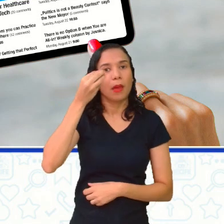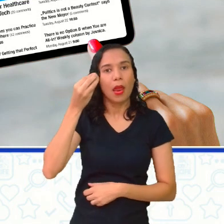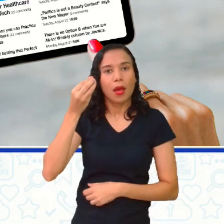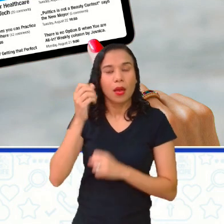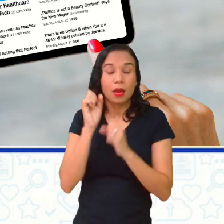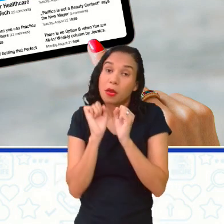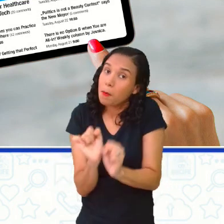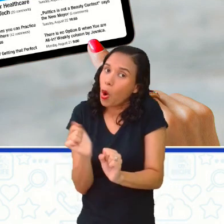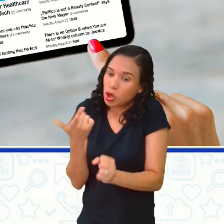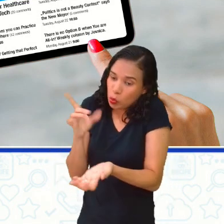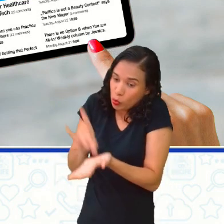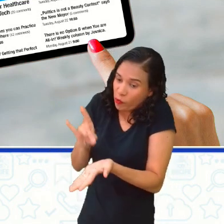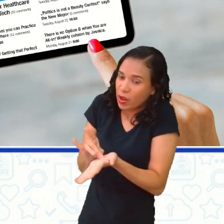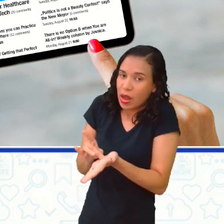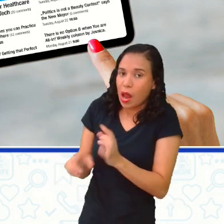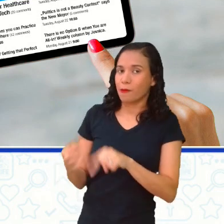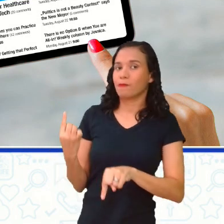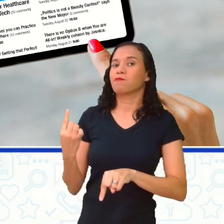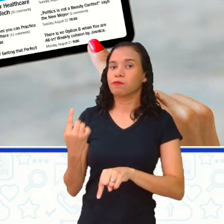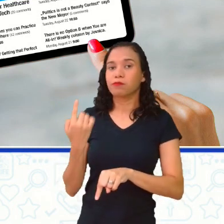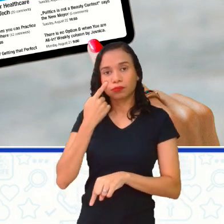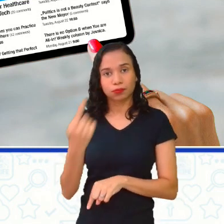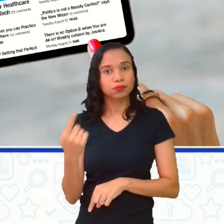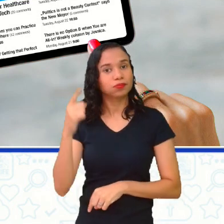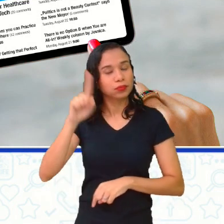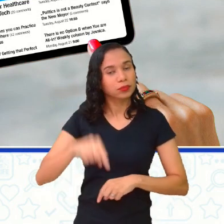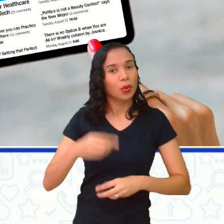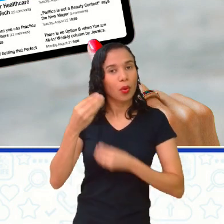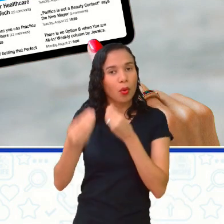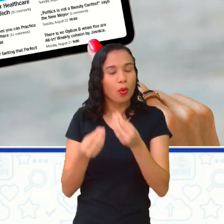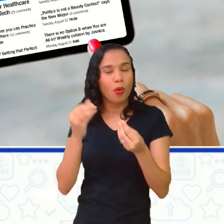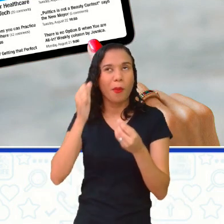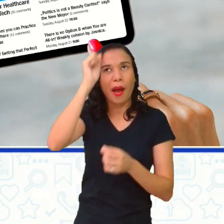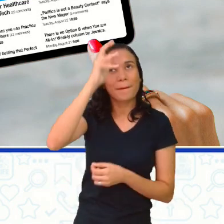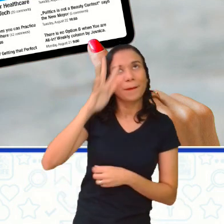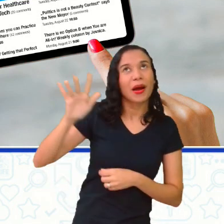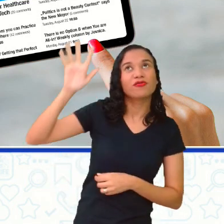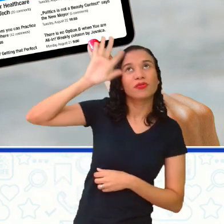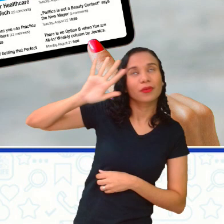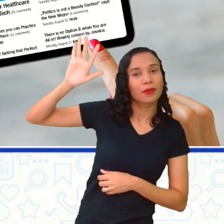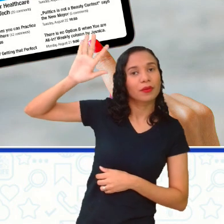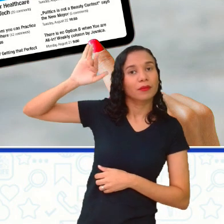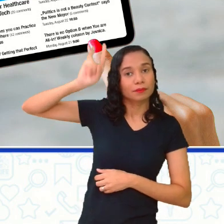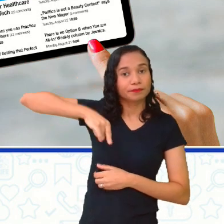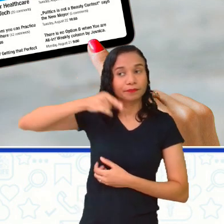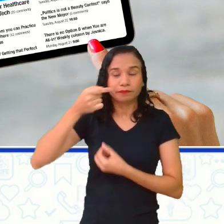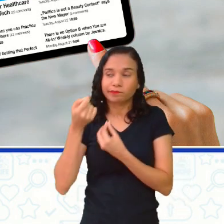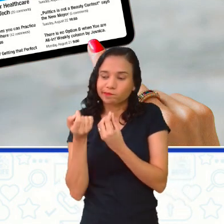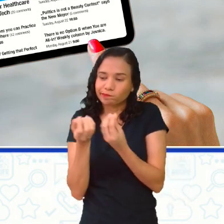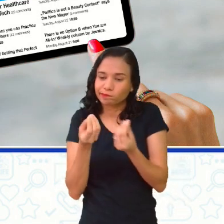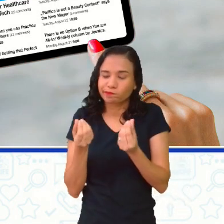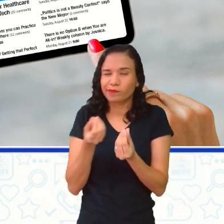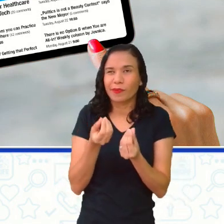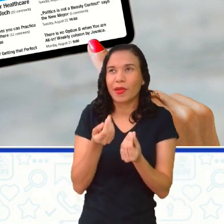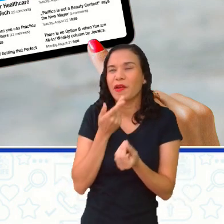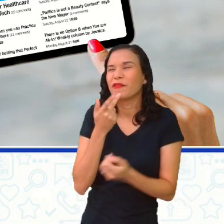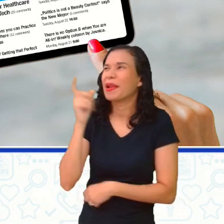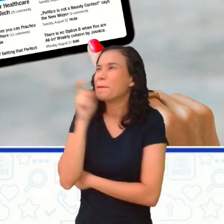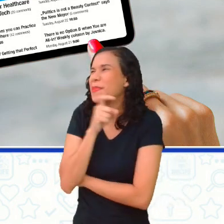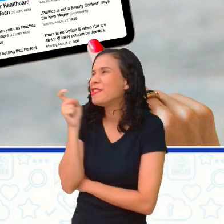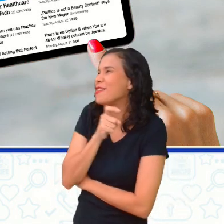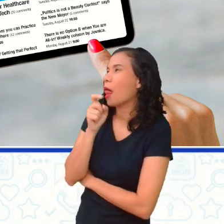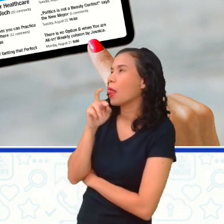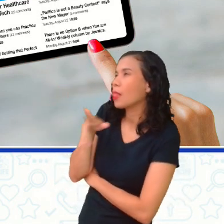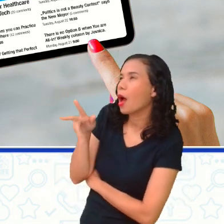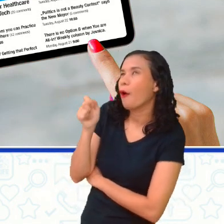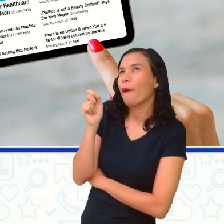que podem não existir na vida real, né? É a parte ficcionalizada, ou seja, não gosto de dizer que é mentirosa, não. Eu